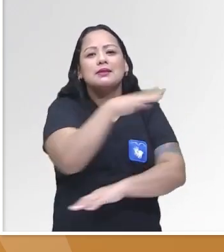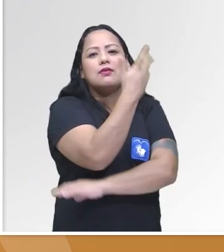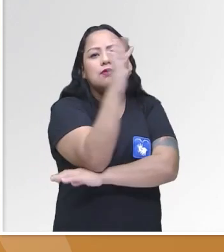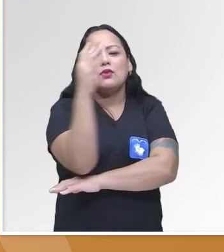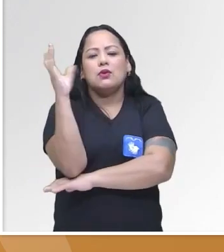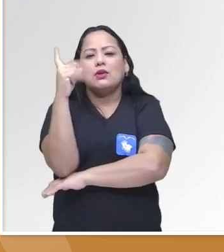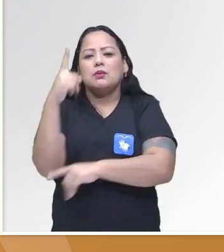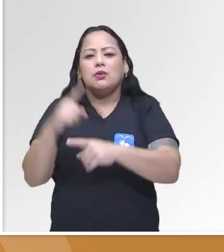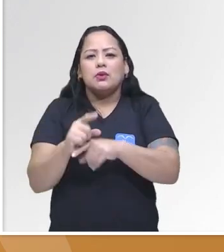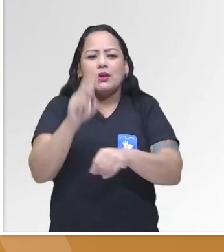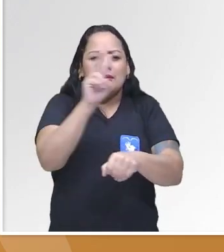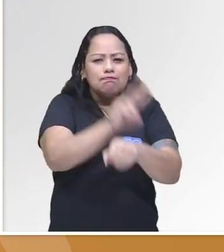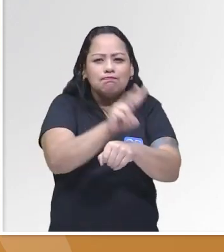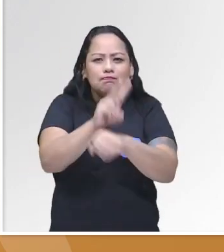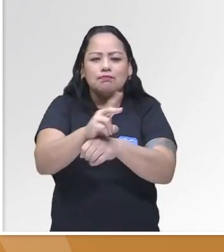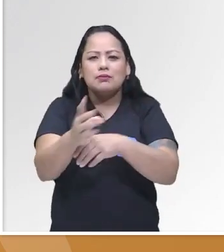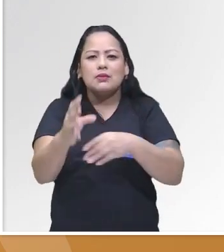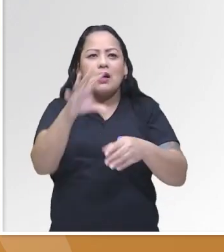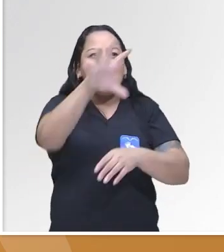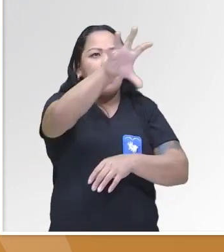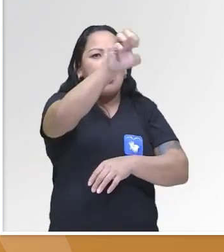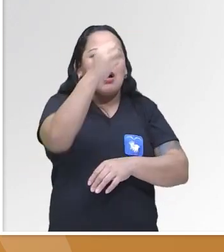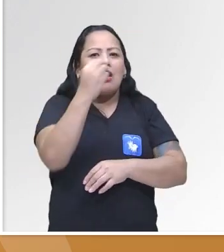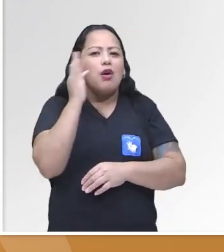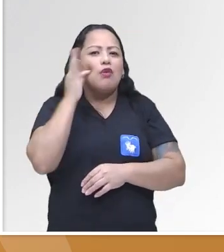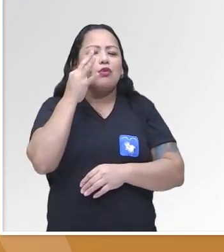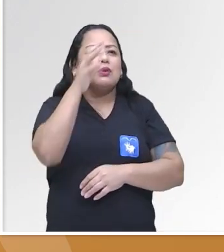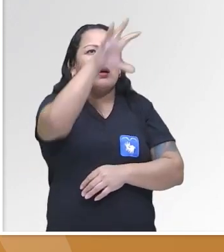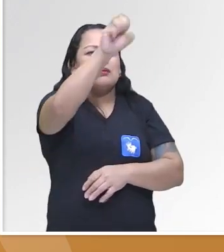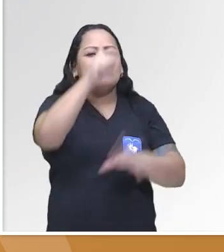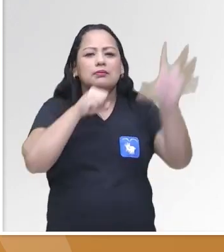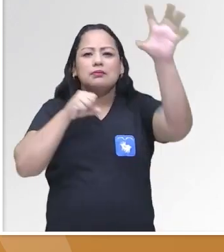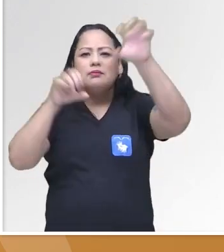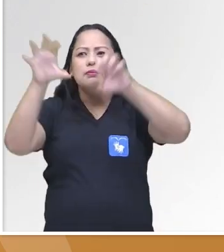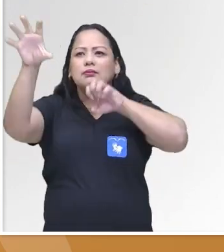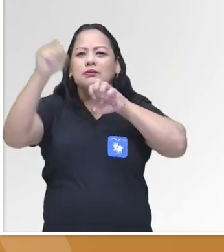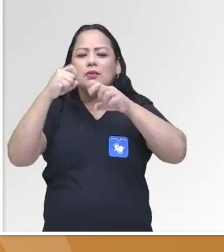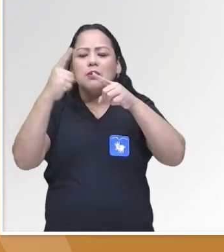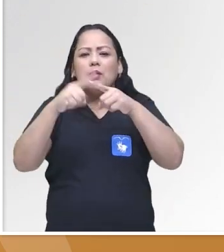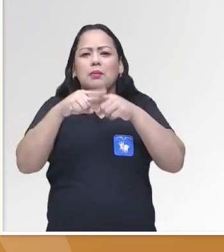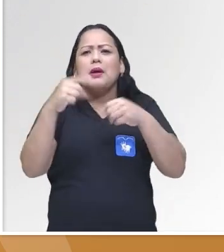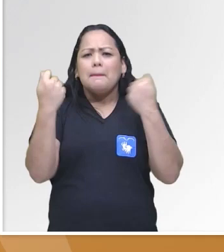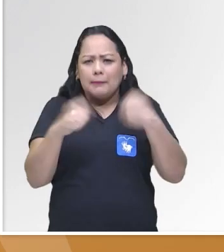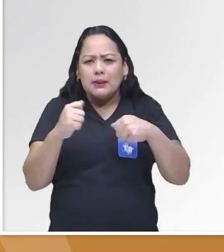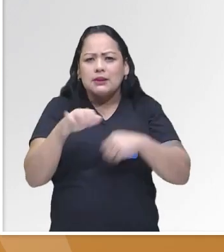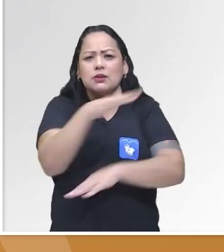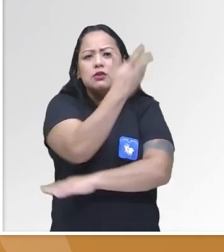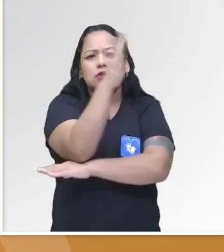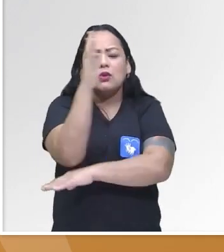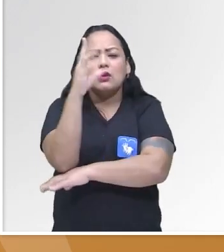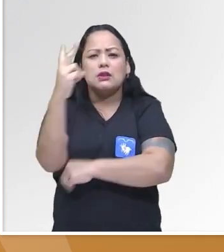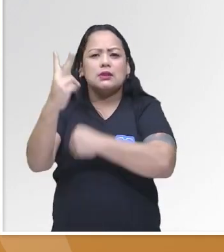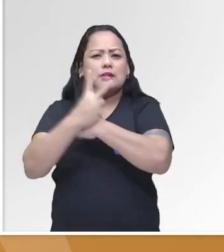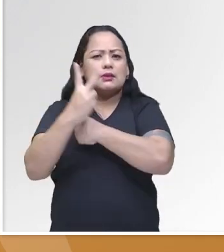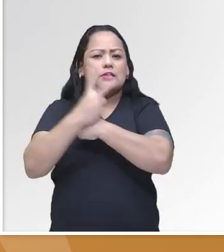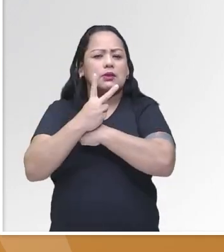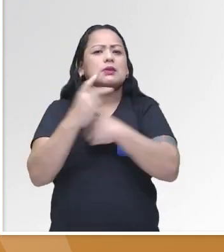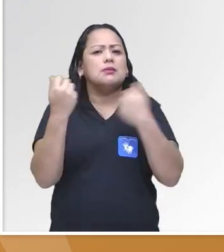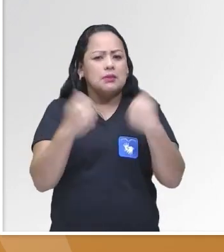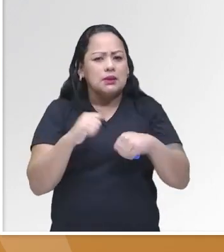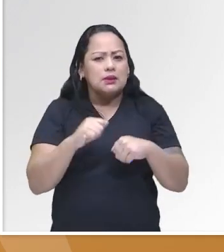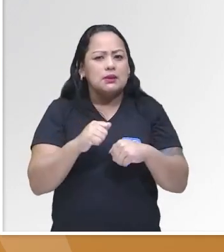as minhas coletas de fruta, eu preciso da floresta para a minha segurança, eu preciso da floresta